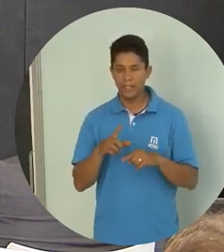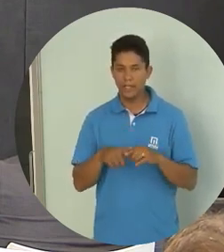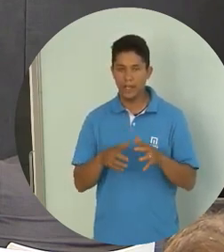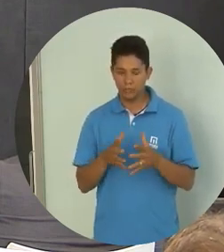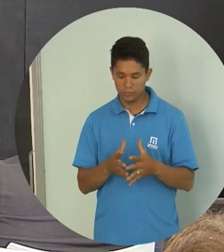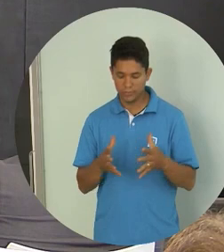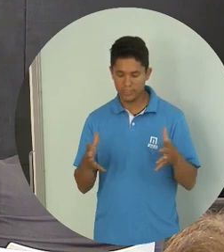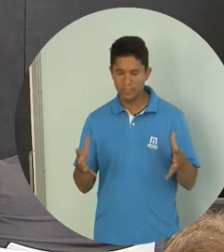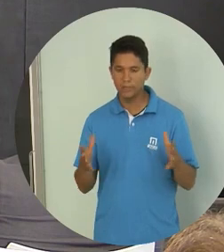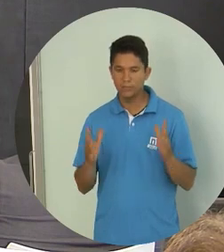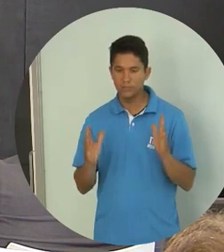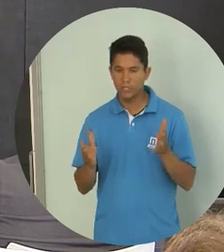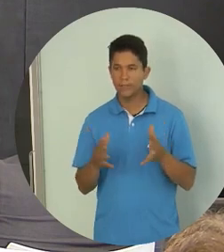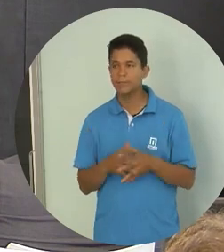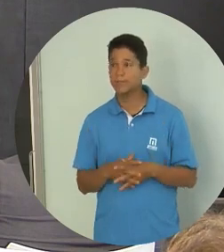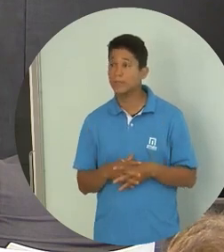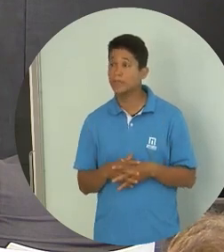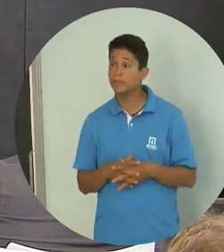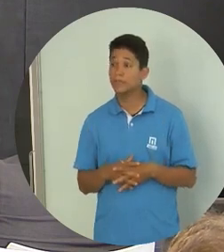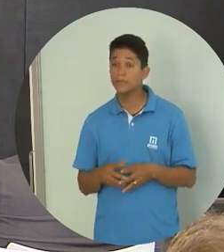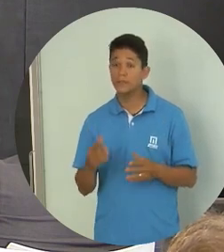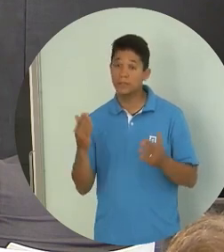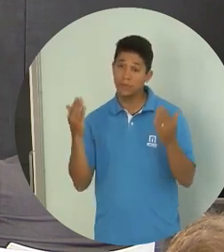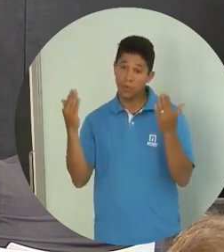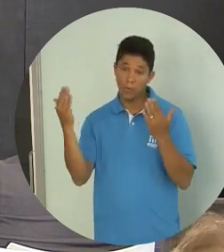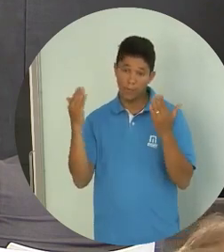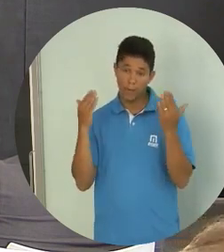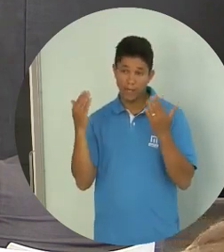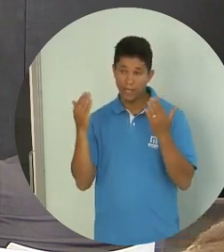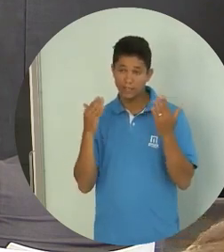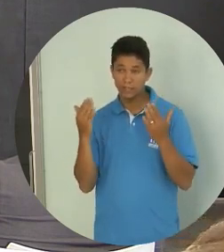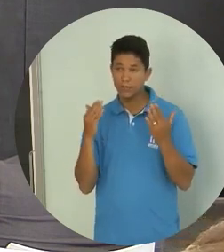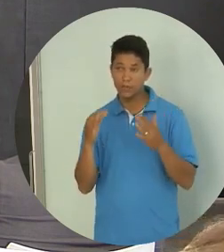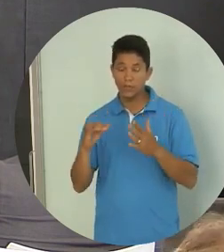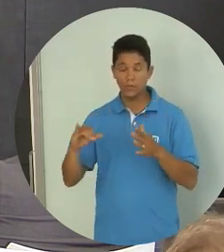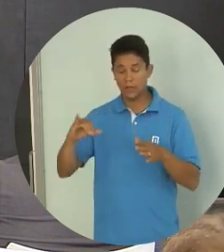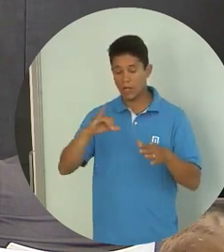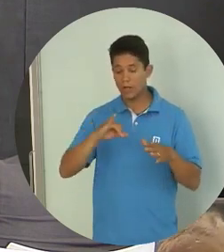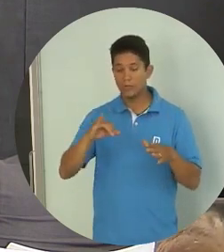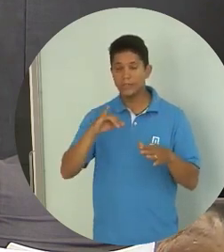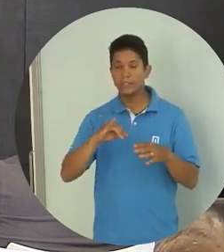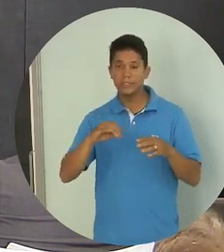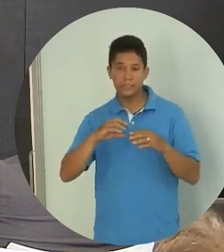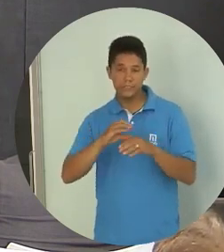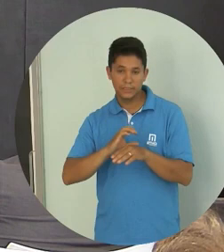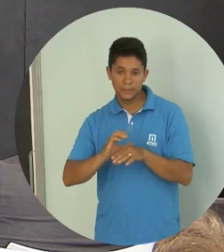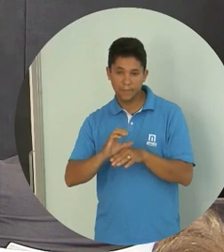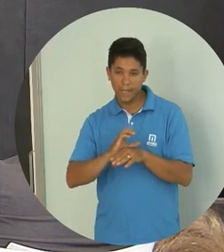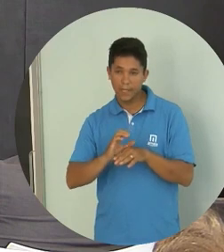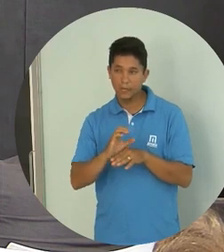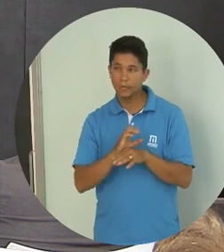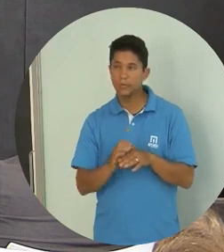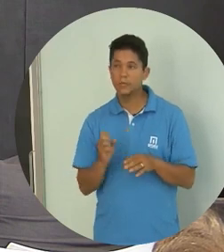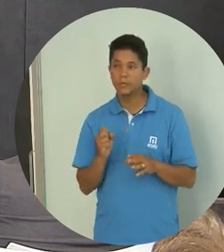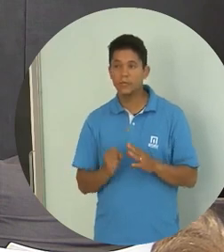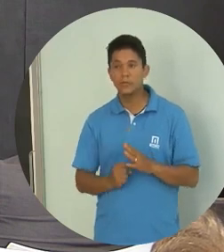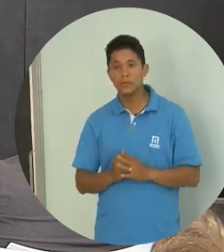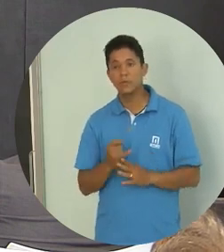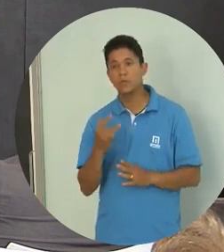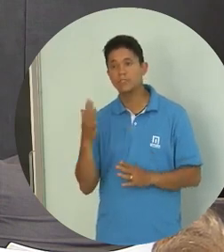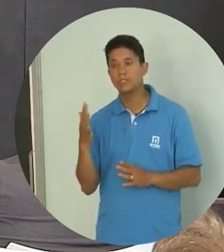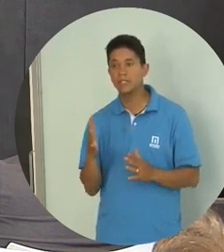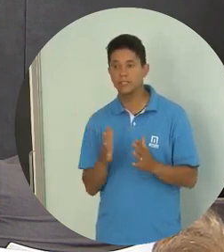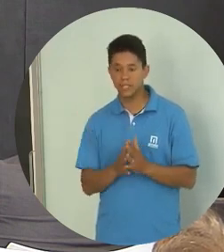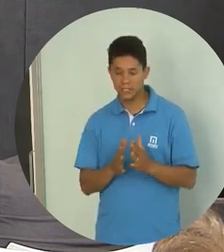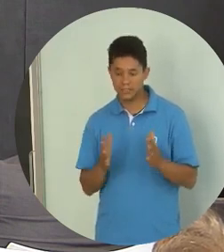bastante com esse tipo de material, que em comparação com calda de cimento, por exemplo, a quantidade que ela